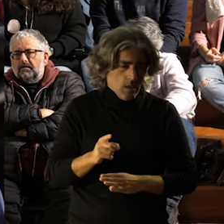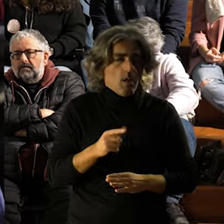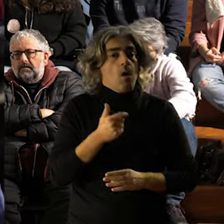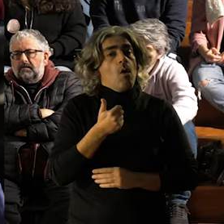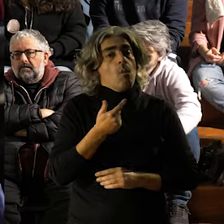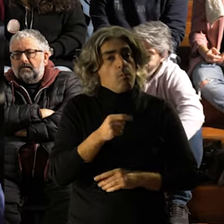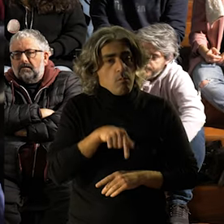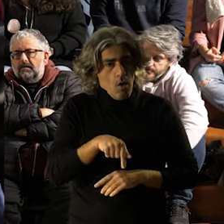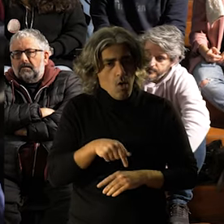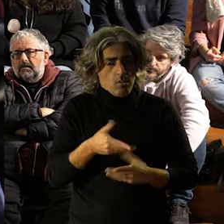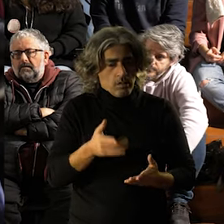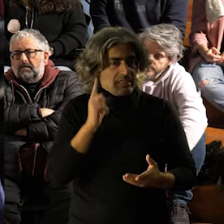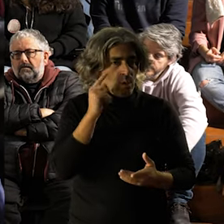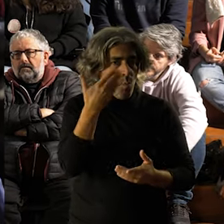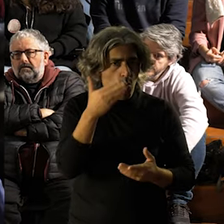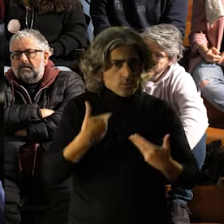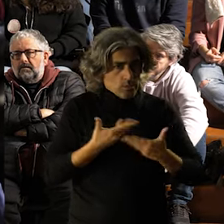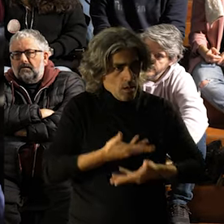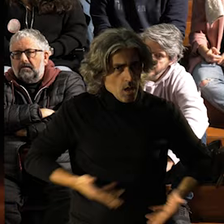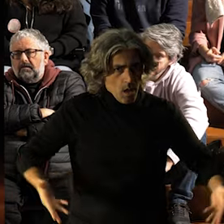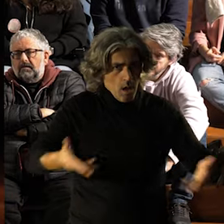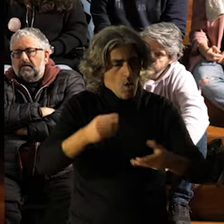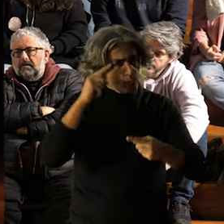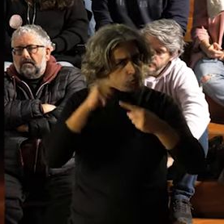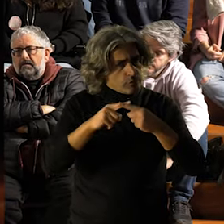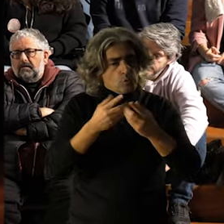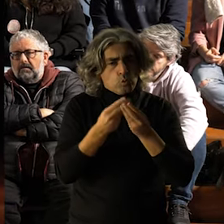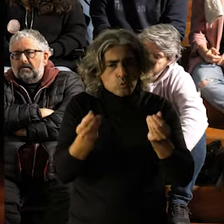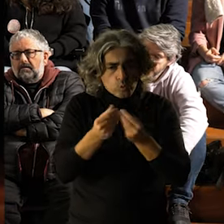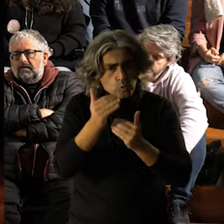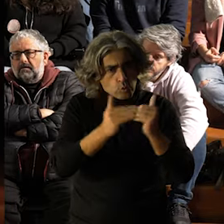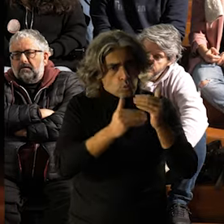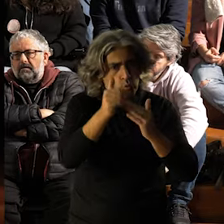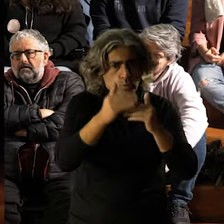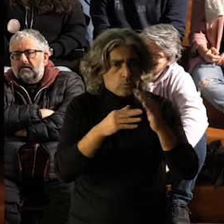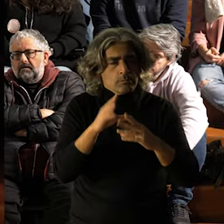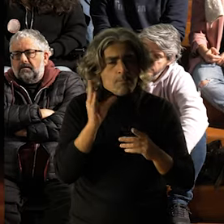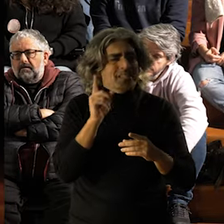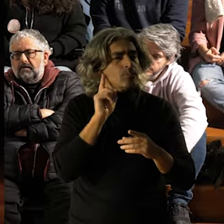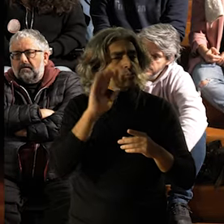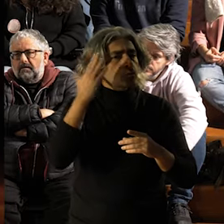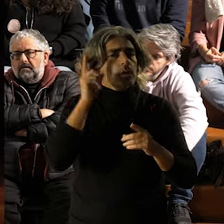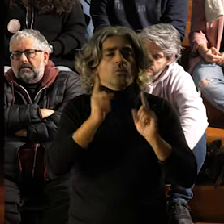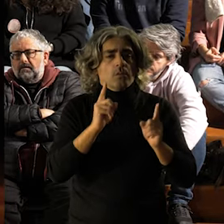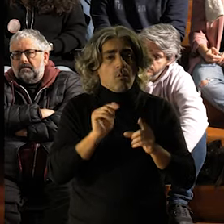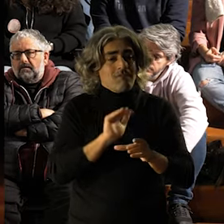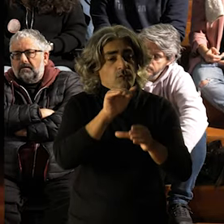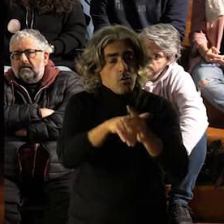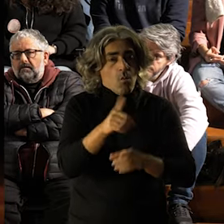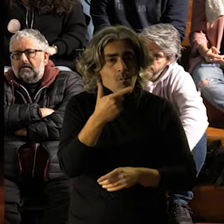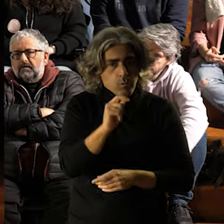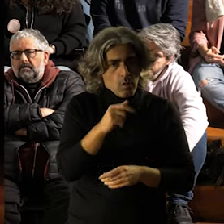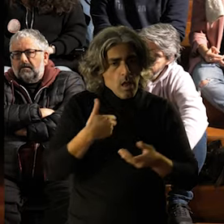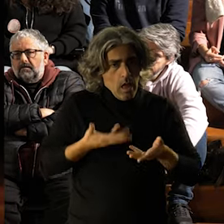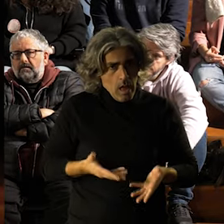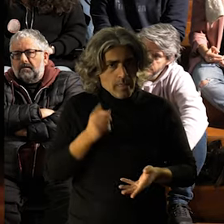vai estar cá, no dia 11, para construir soluções. E mais importante, é o voto no Bloco que vai